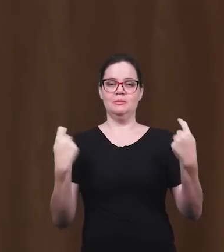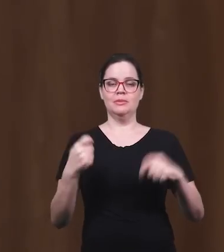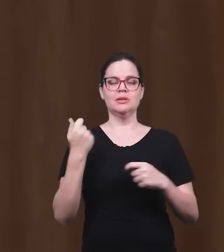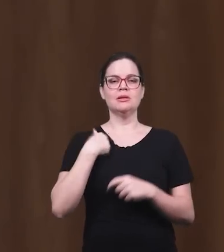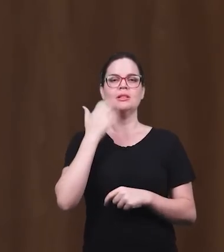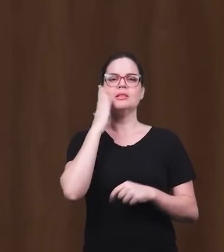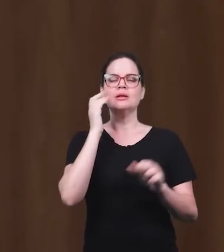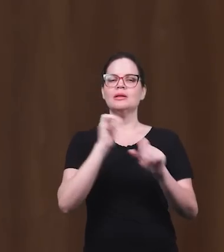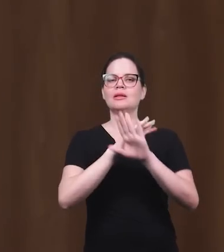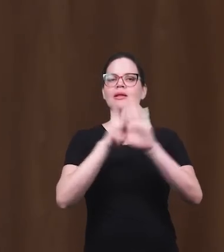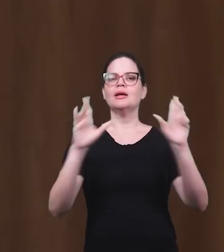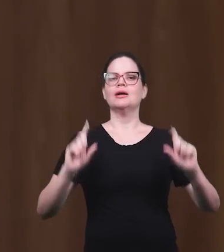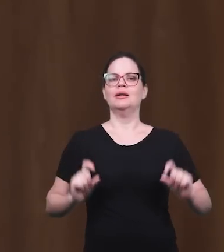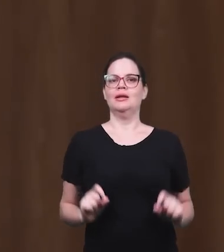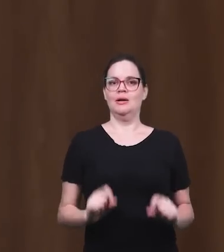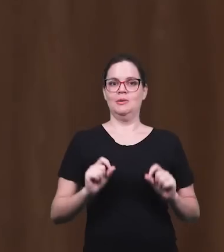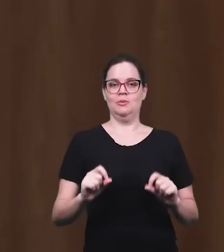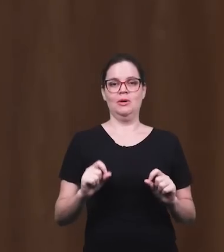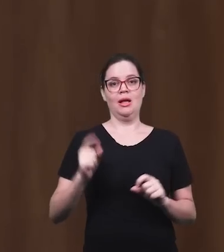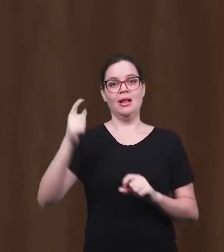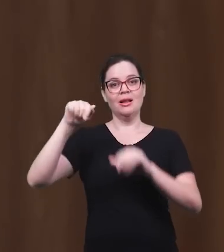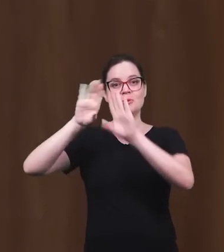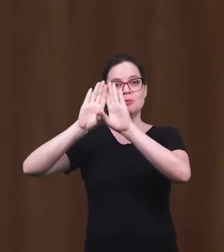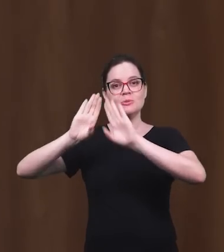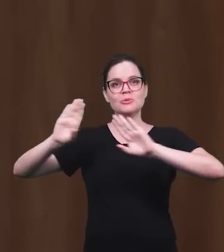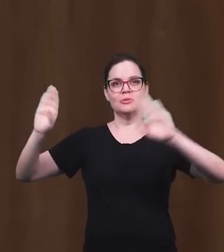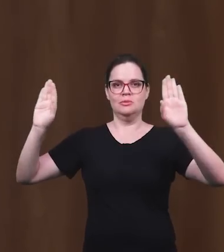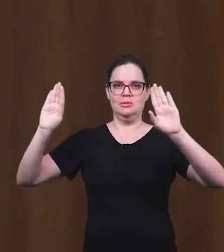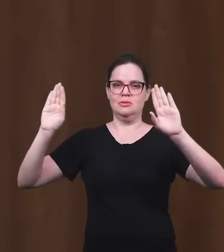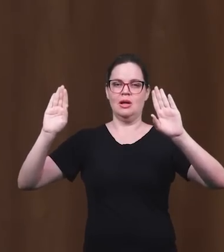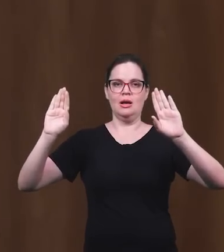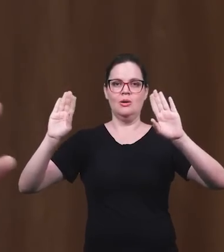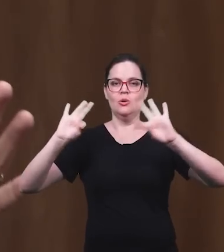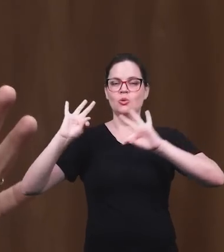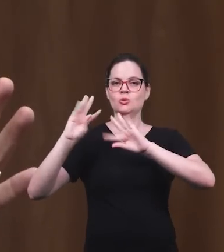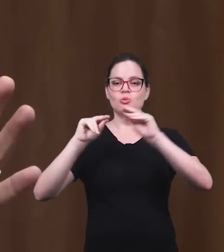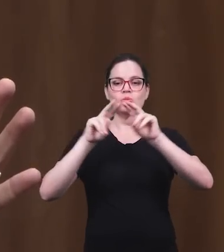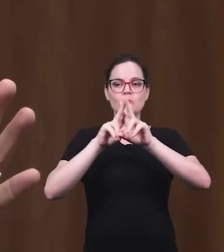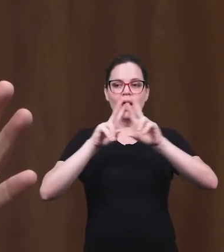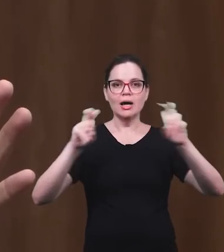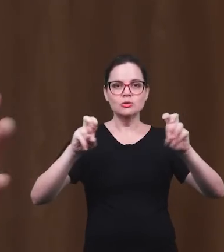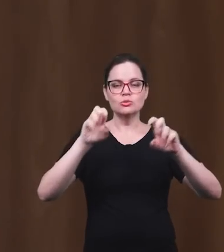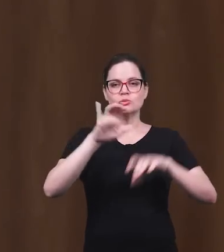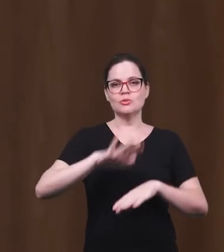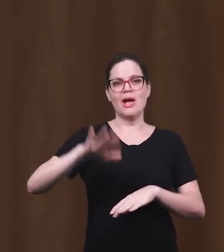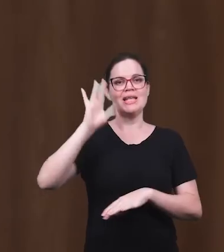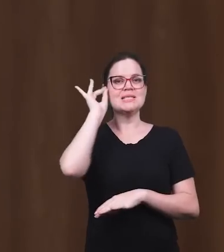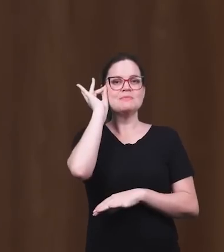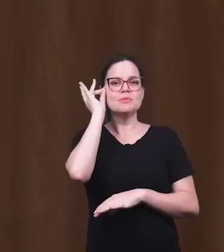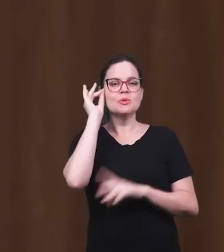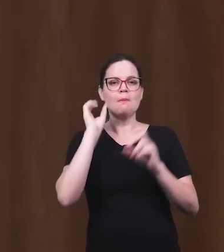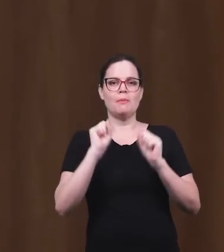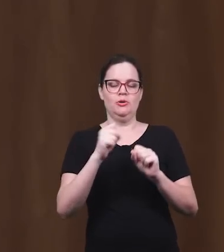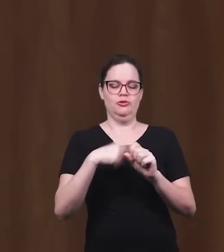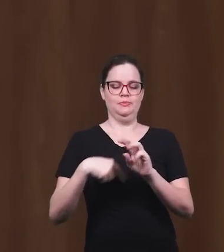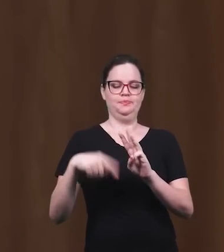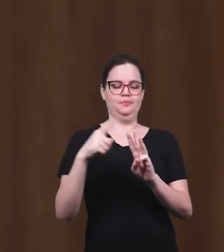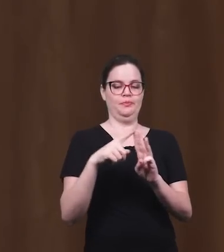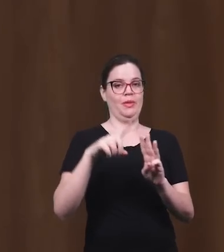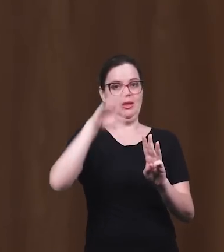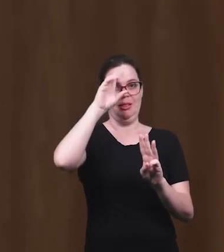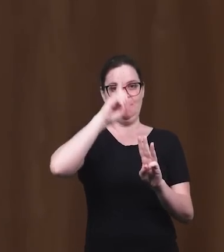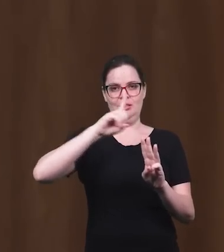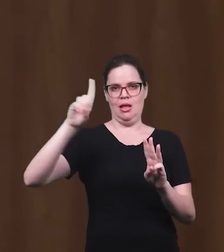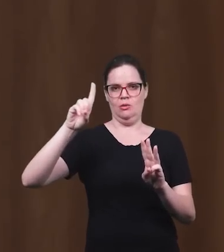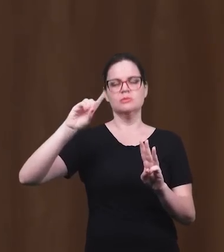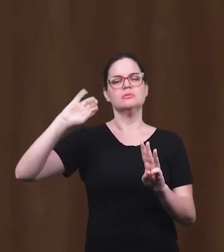que no mundo espiritual, na existência do homem, tudo pode ter 3 origens. Algo pode vir de Deus,